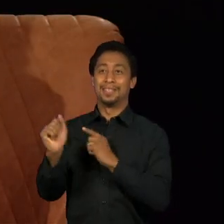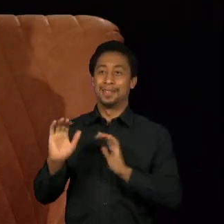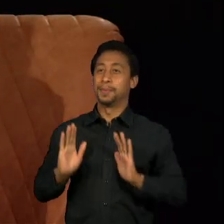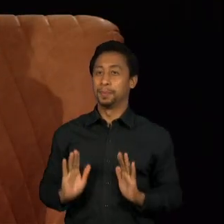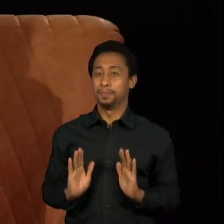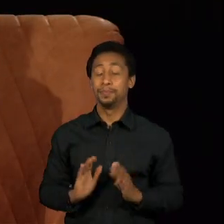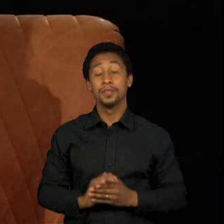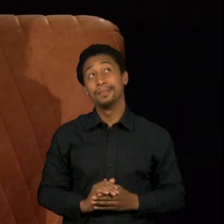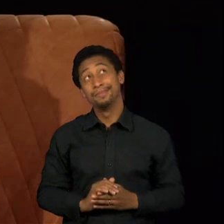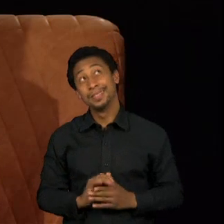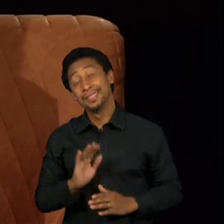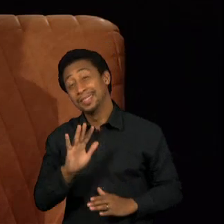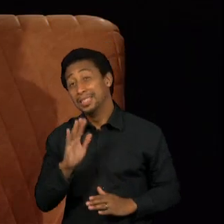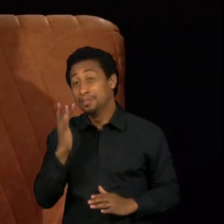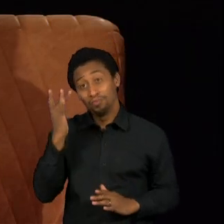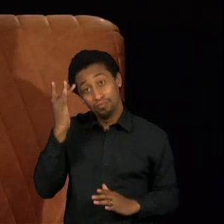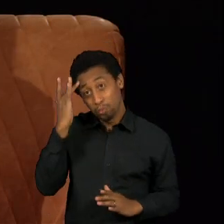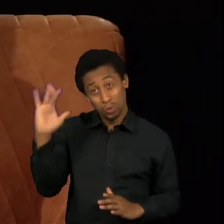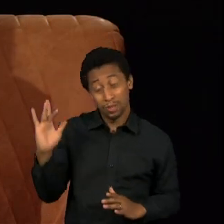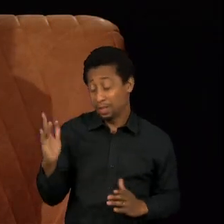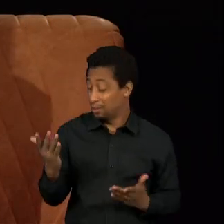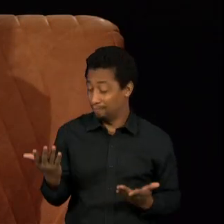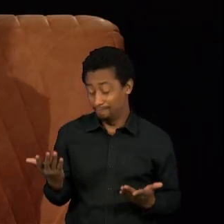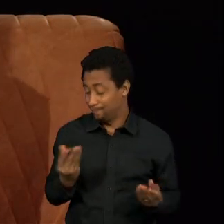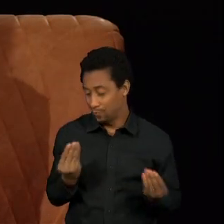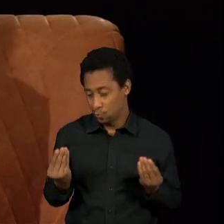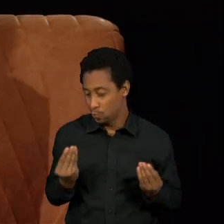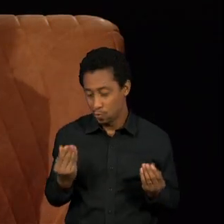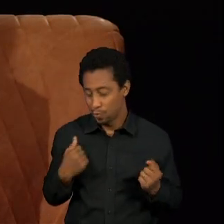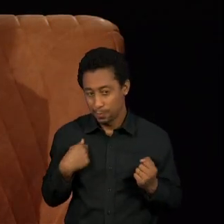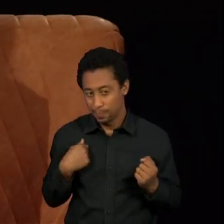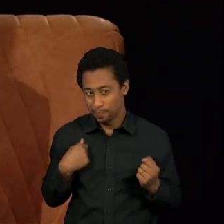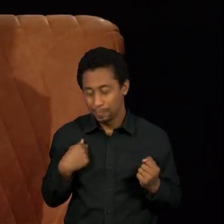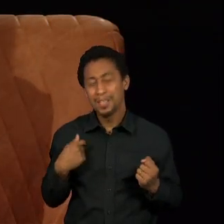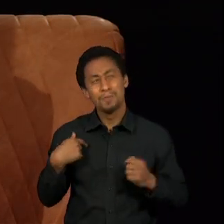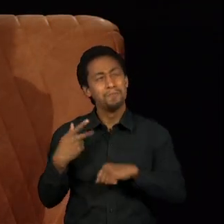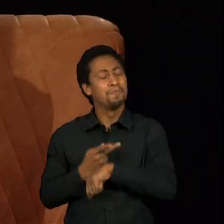que ponto eu fui procurando alguma coisa